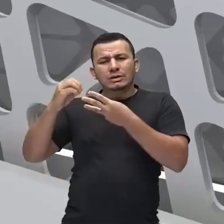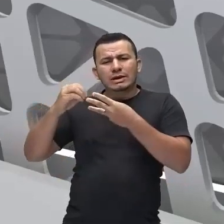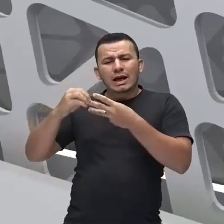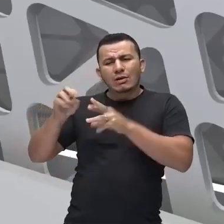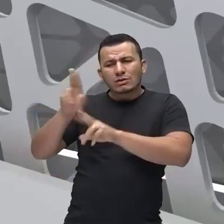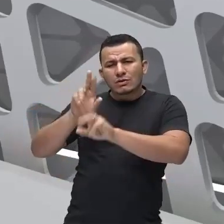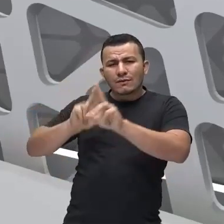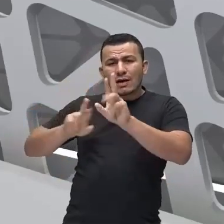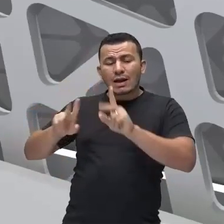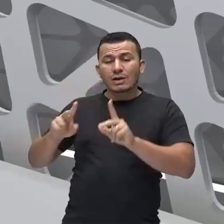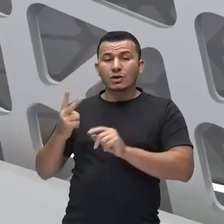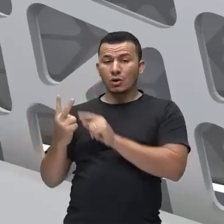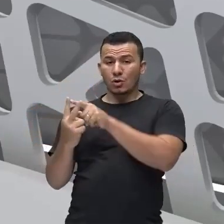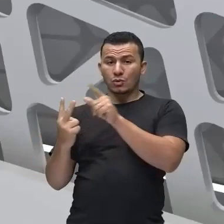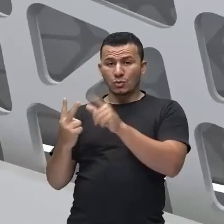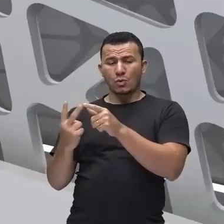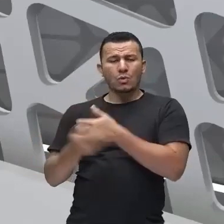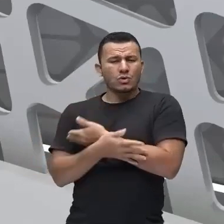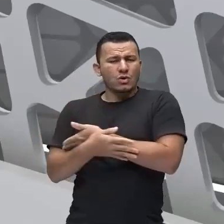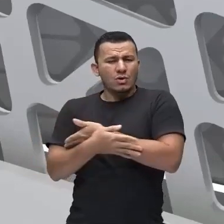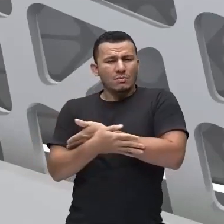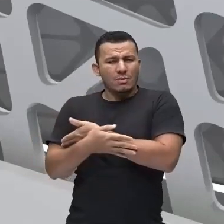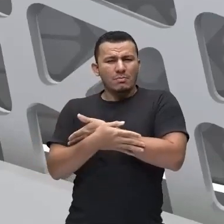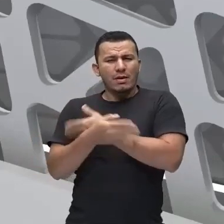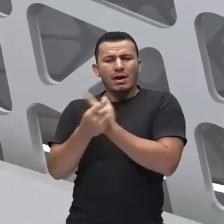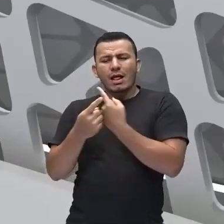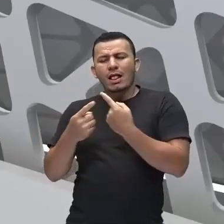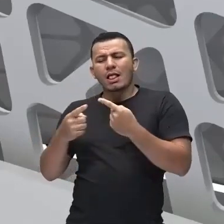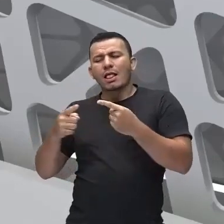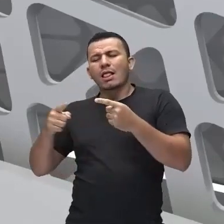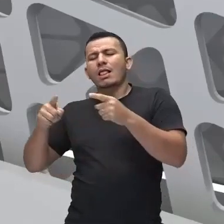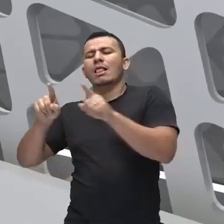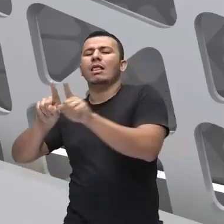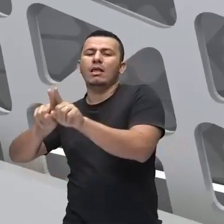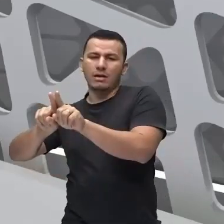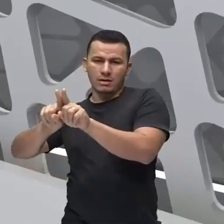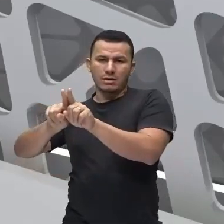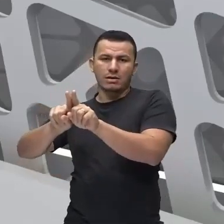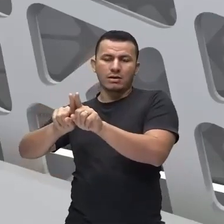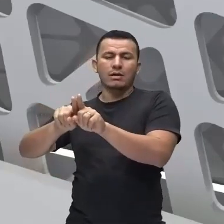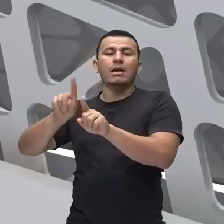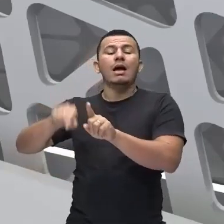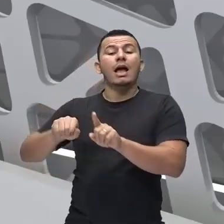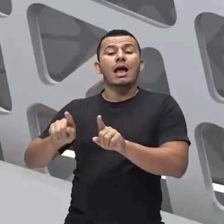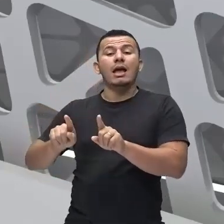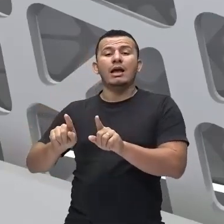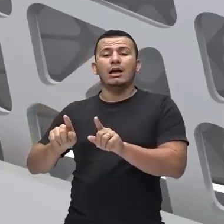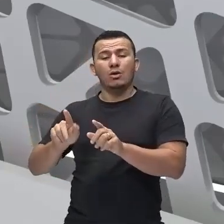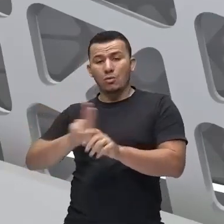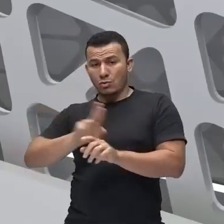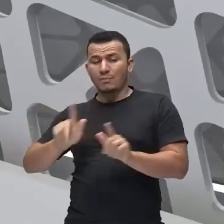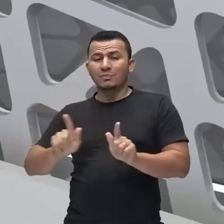esses dois bebês foram unidos, que acontece o caso dos gêmeos siameses. Então, a gente